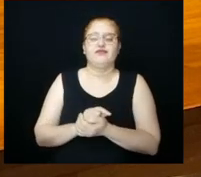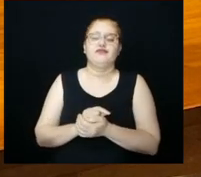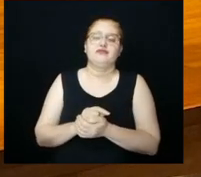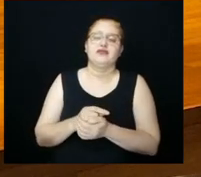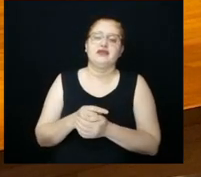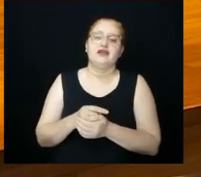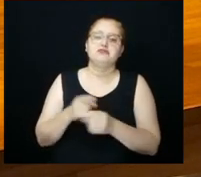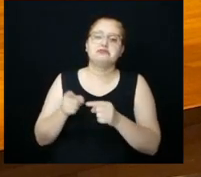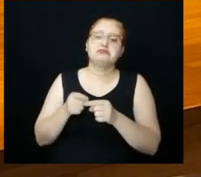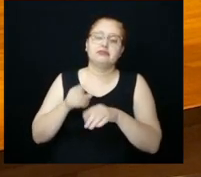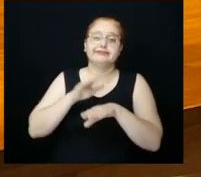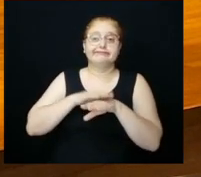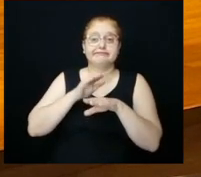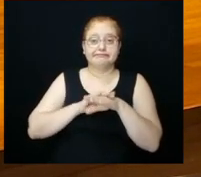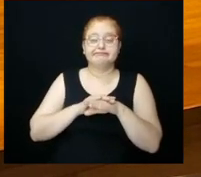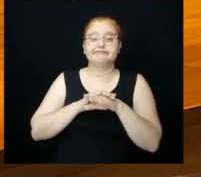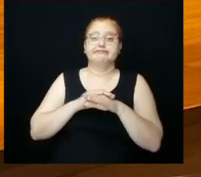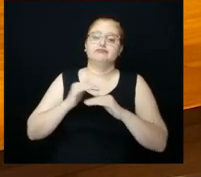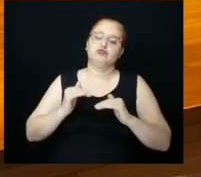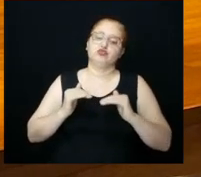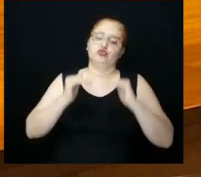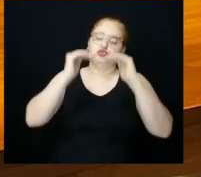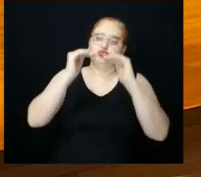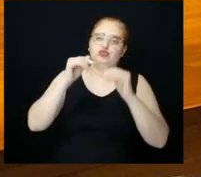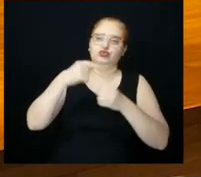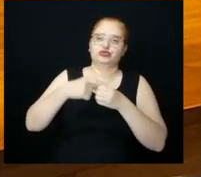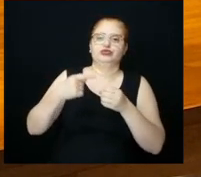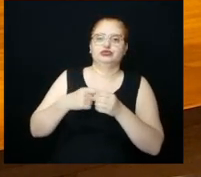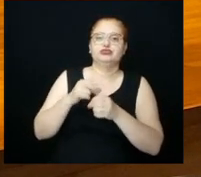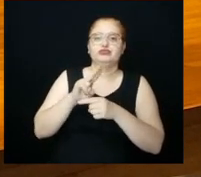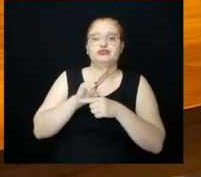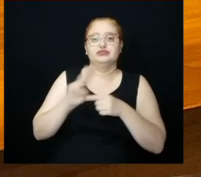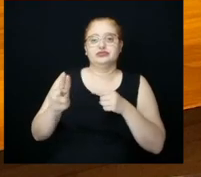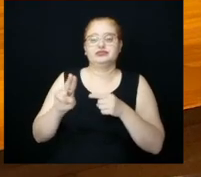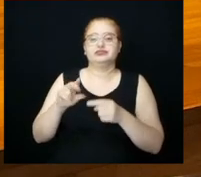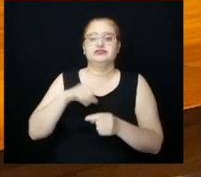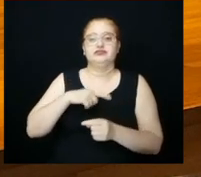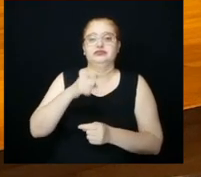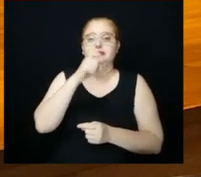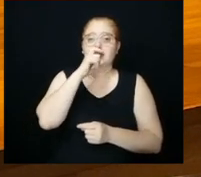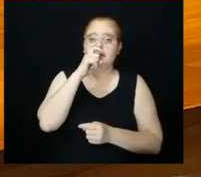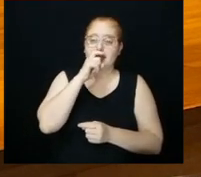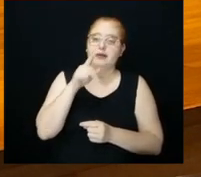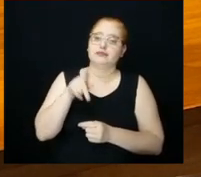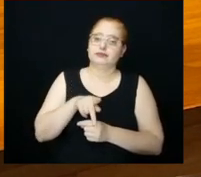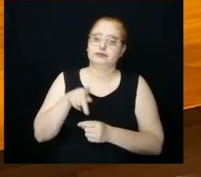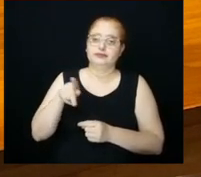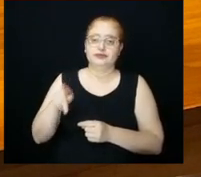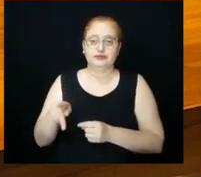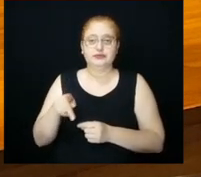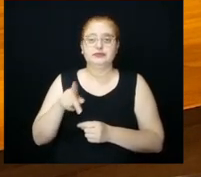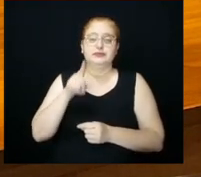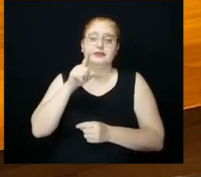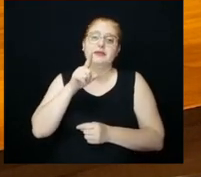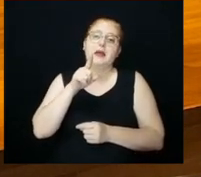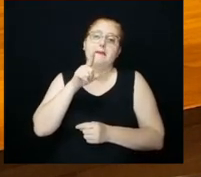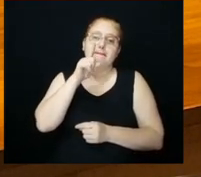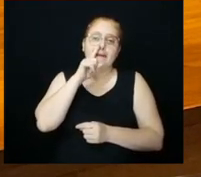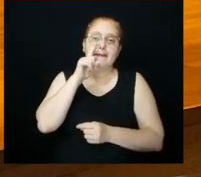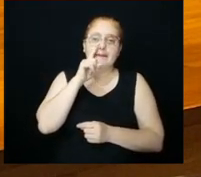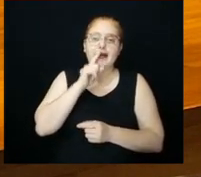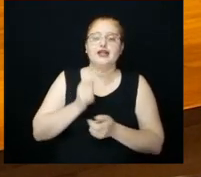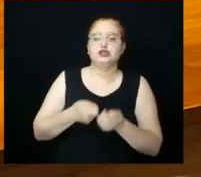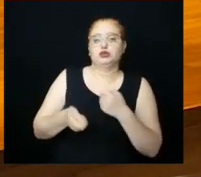Nesse primeiro momento, ela cresce numa cidade universitária, com o pai professor, a mãe era